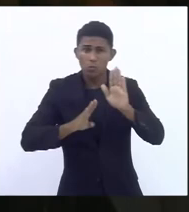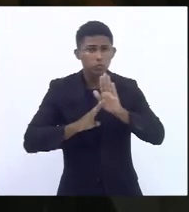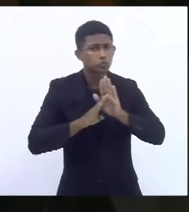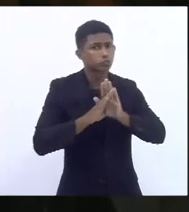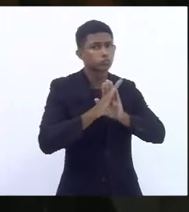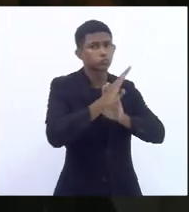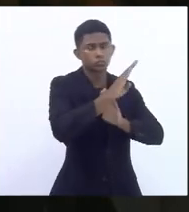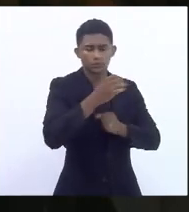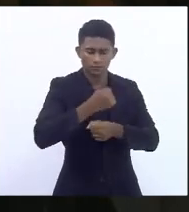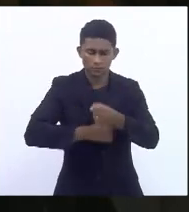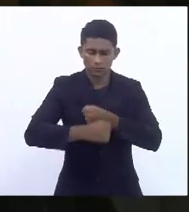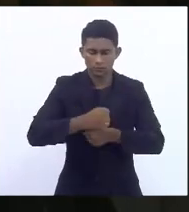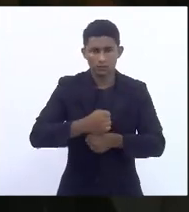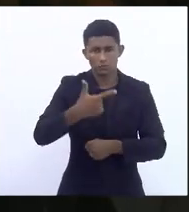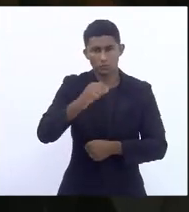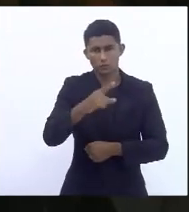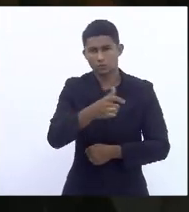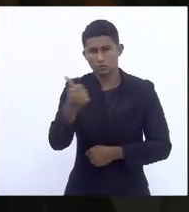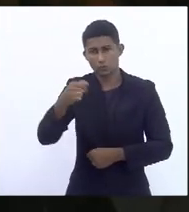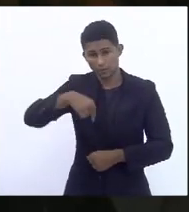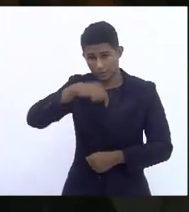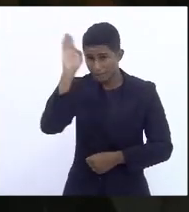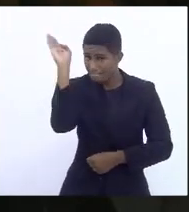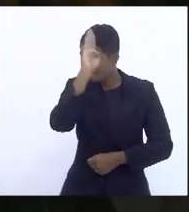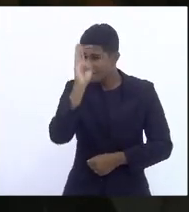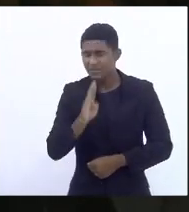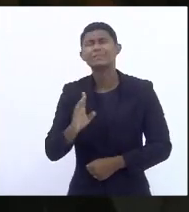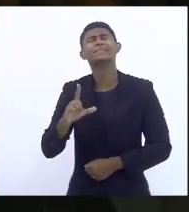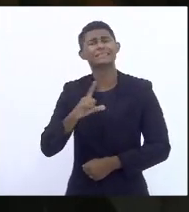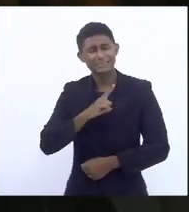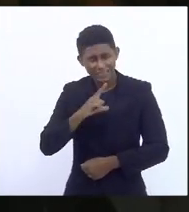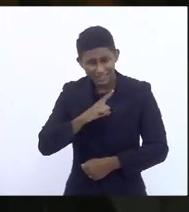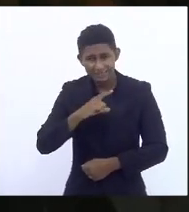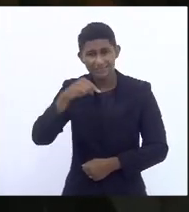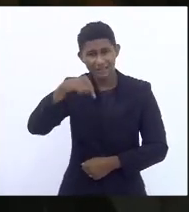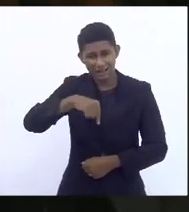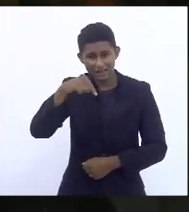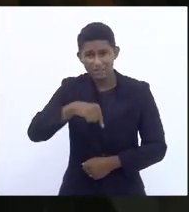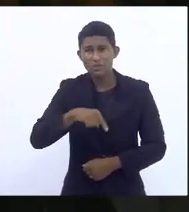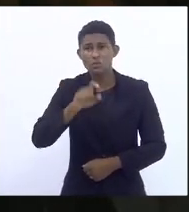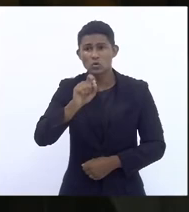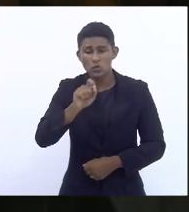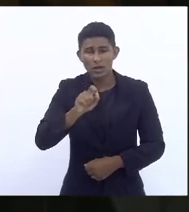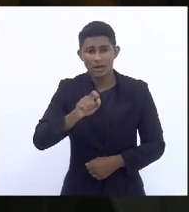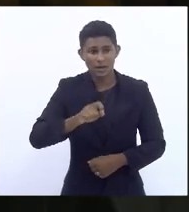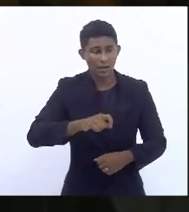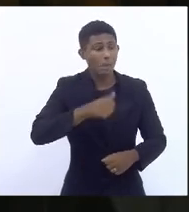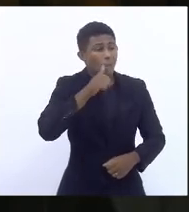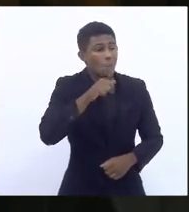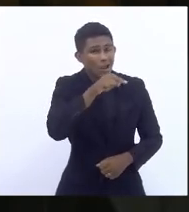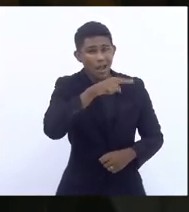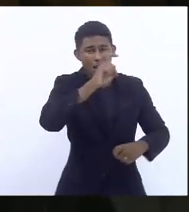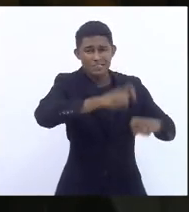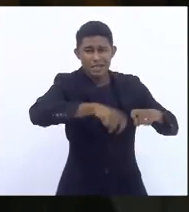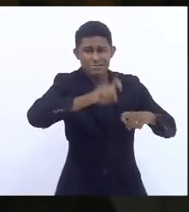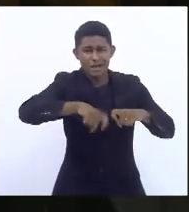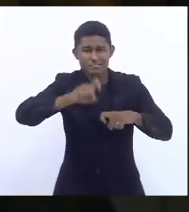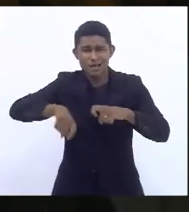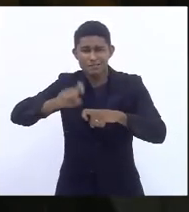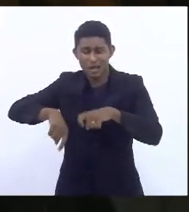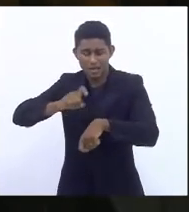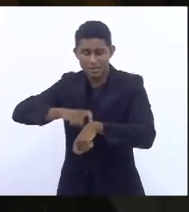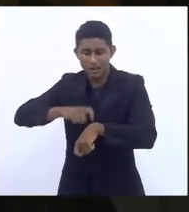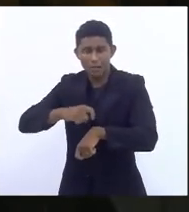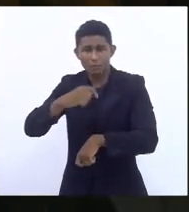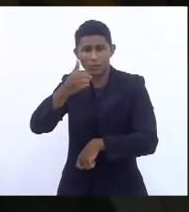2021, o Brasil registrou um estupro de mulher a cada 10 minutos e um feminicídio a